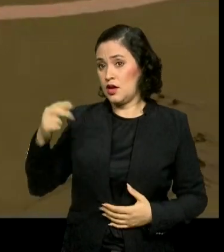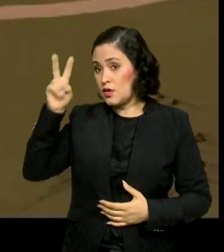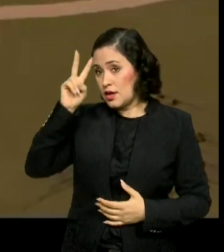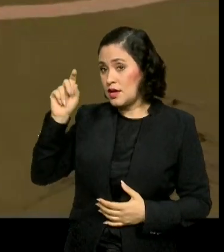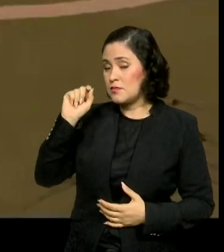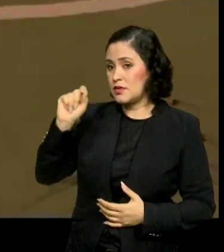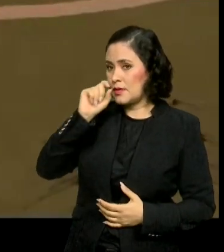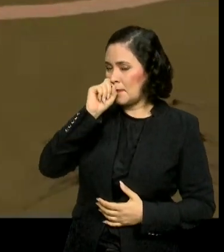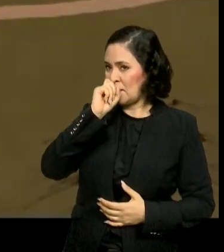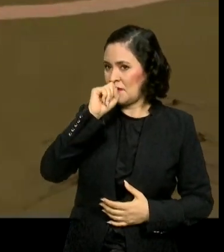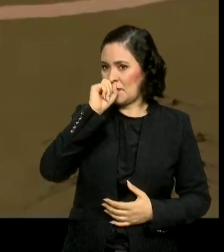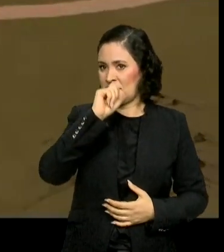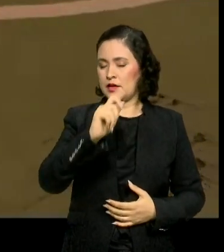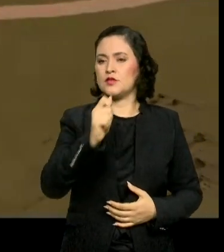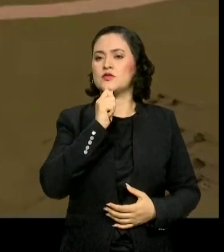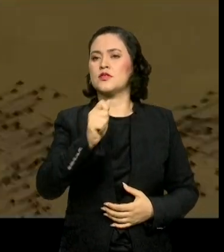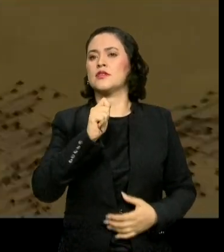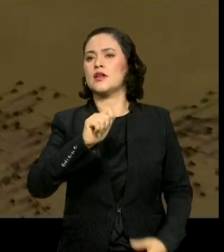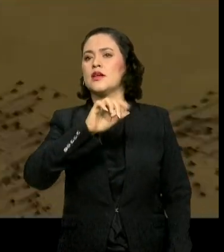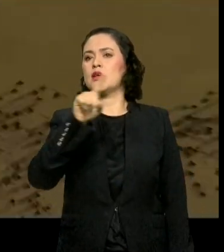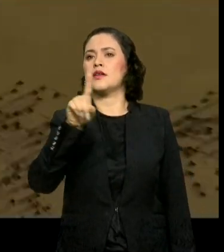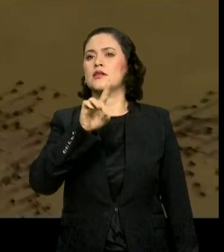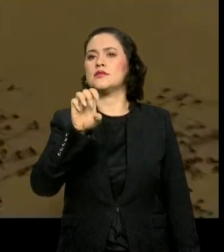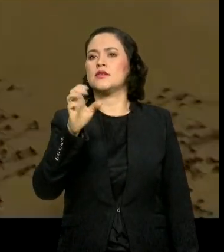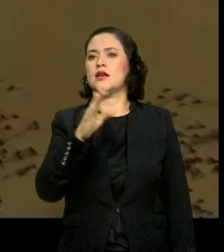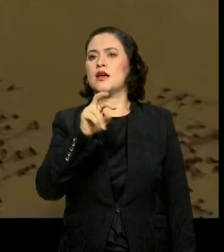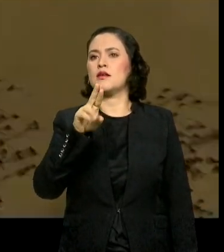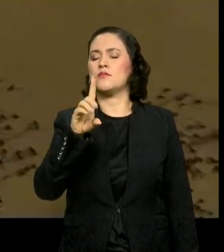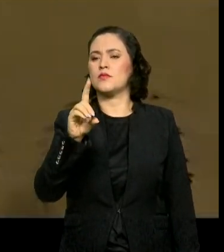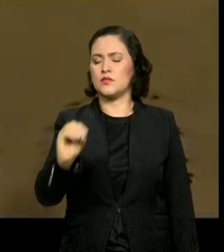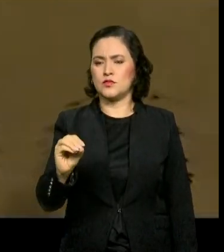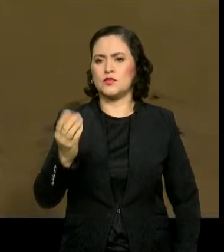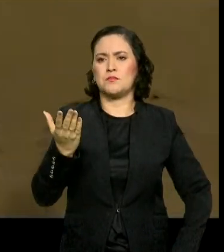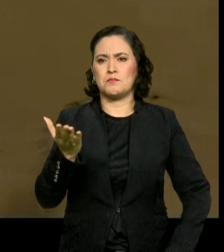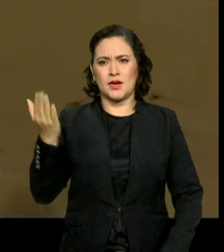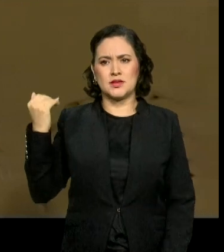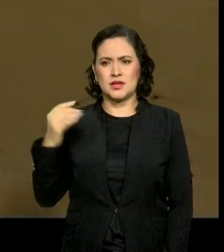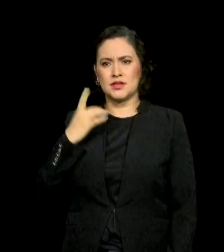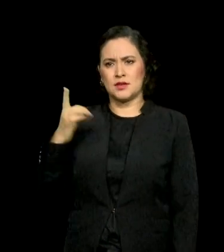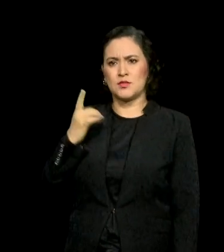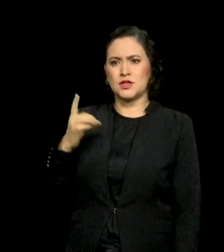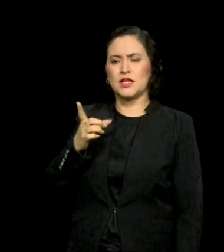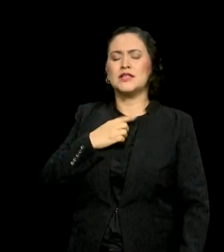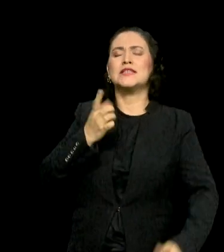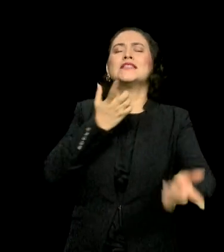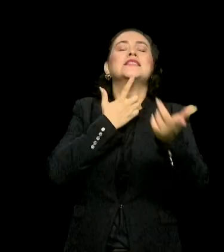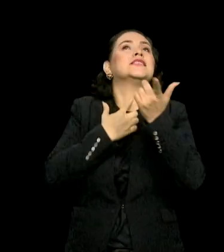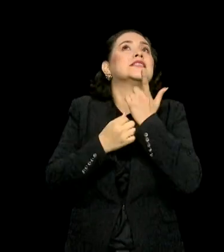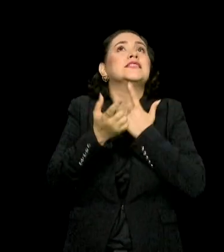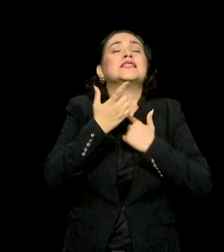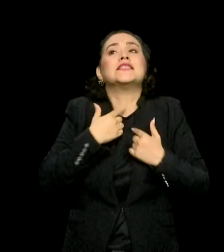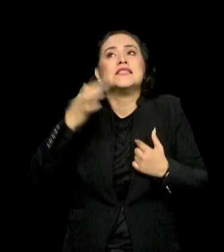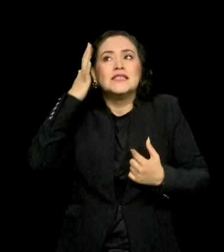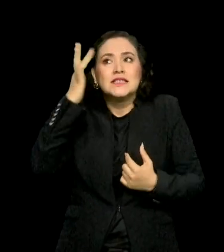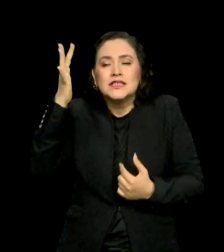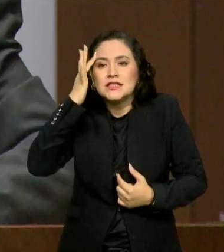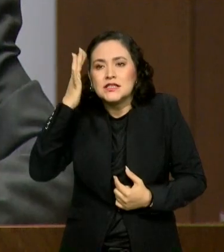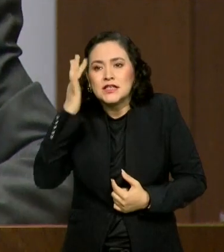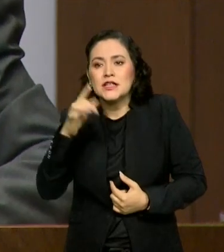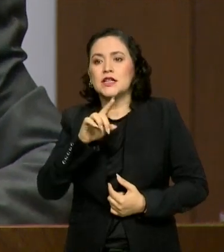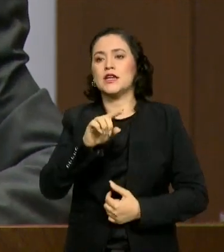como parlamentar, ele sonhava, tinha esses sonhos. Outros parlamentares também tinham esses sonhos, ali de Santa Rita,